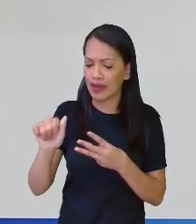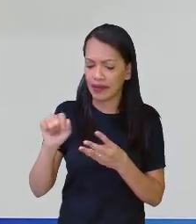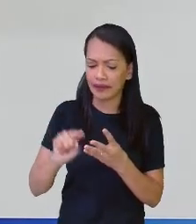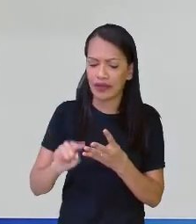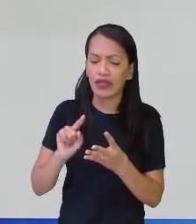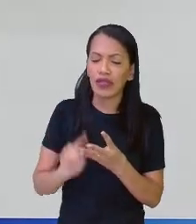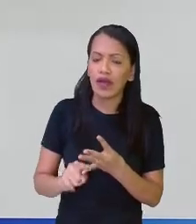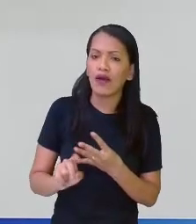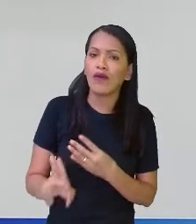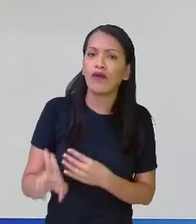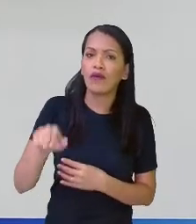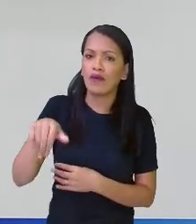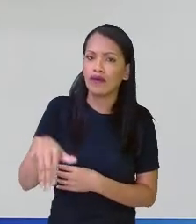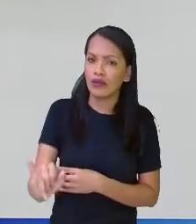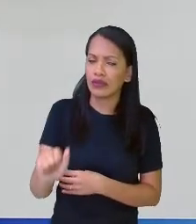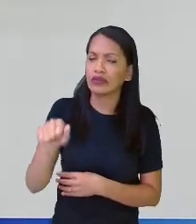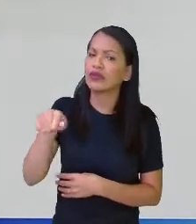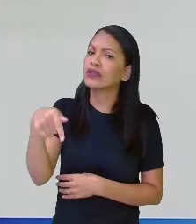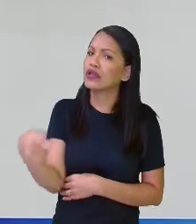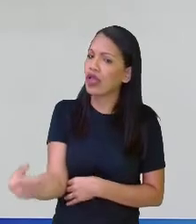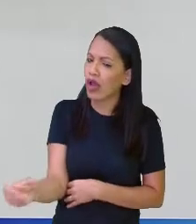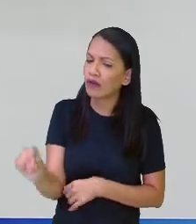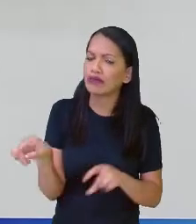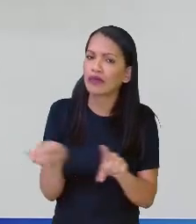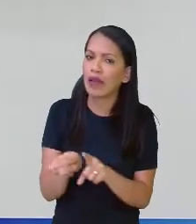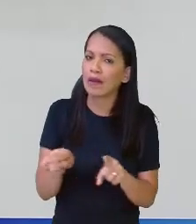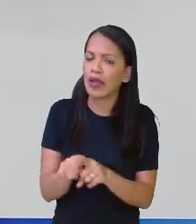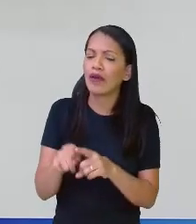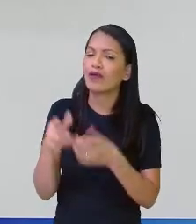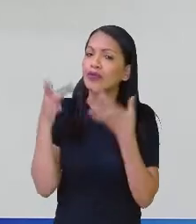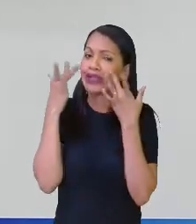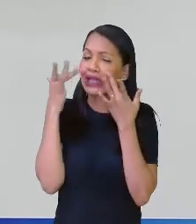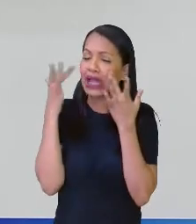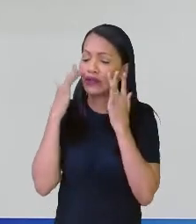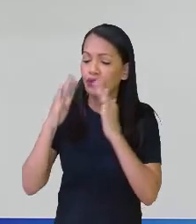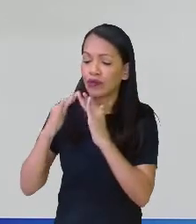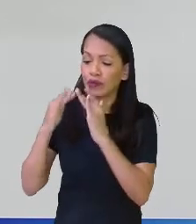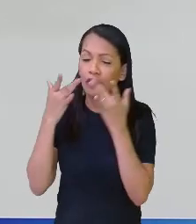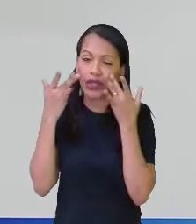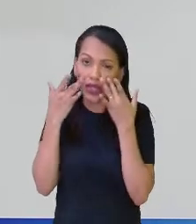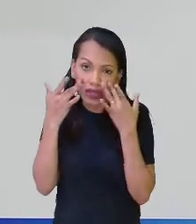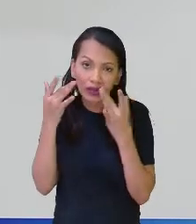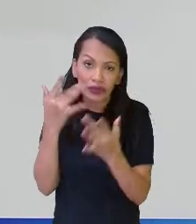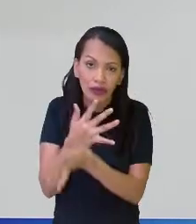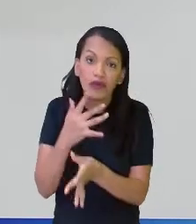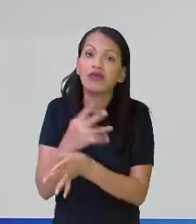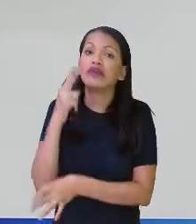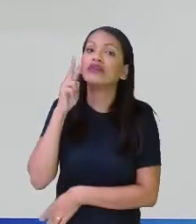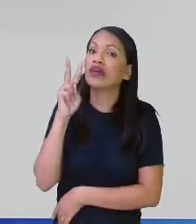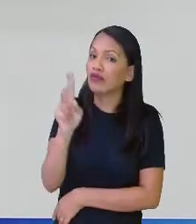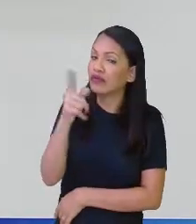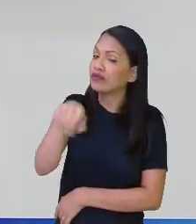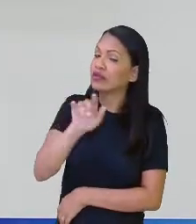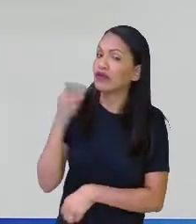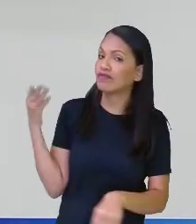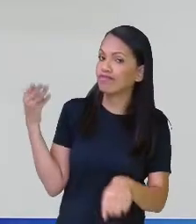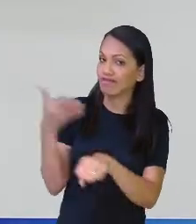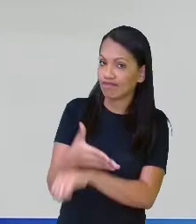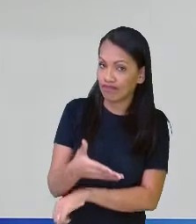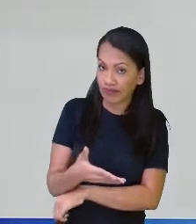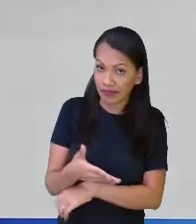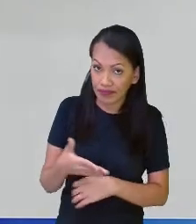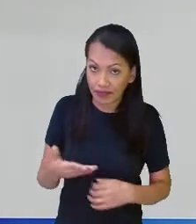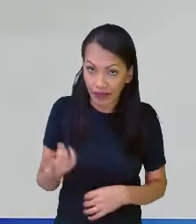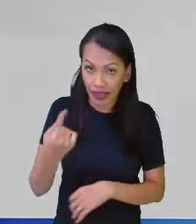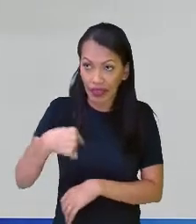aula aqui que eu vou dar só sobre teatro, que eu vou mostrar todos os teatros do Recife. Vocês vão ver, ó, um monte de teatro que dá para você ir, tá?